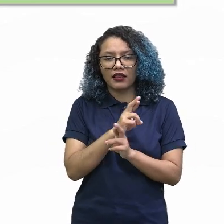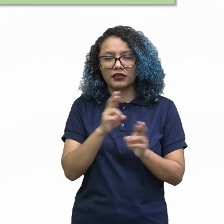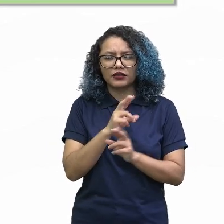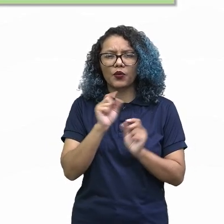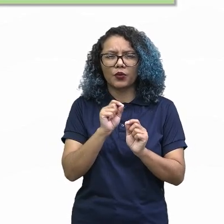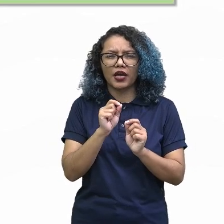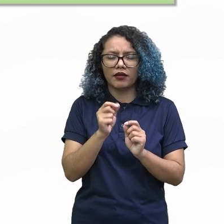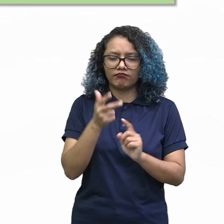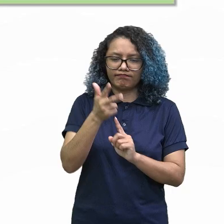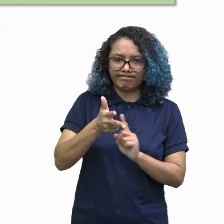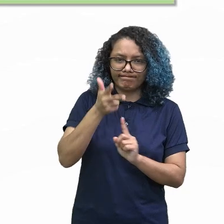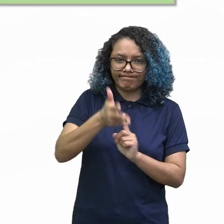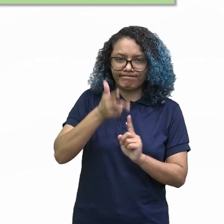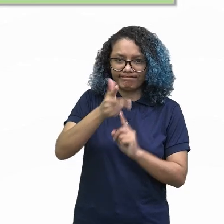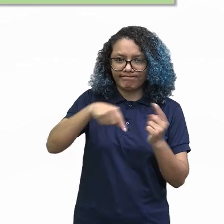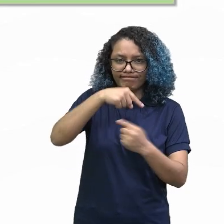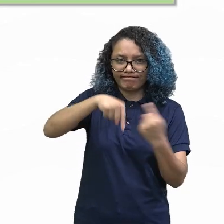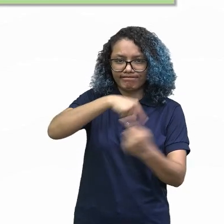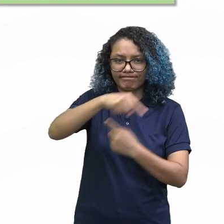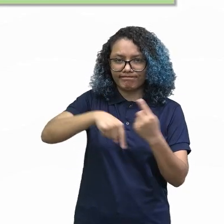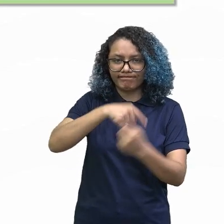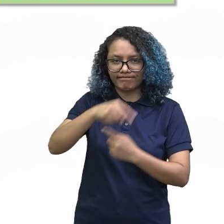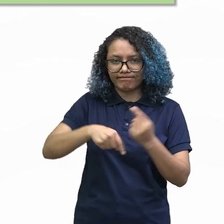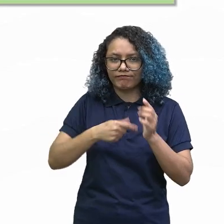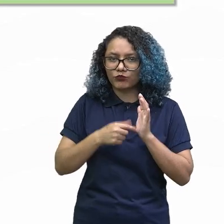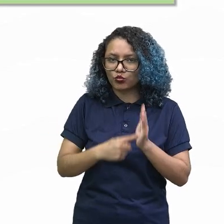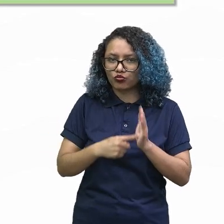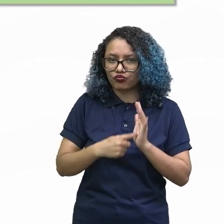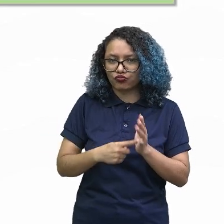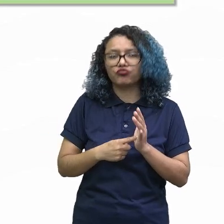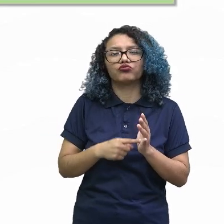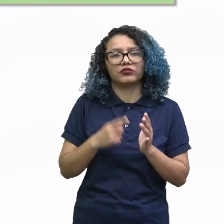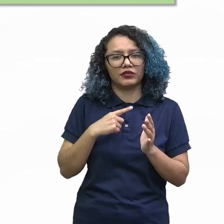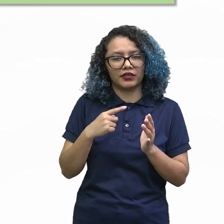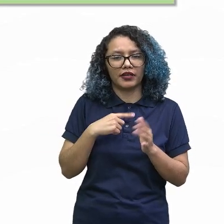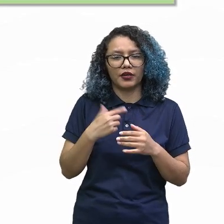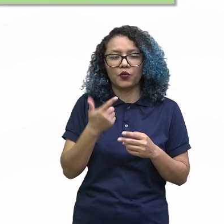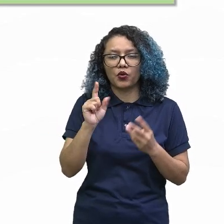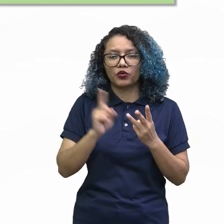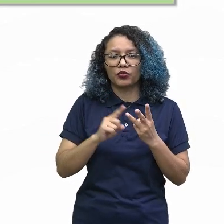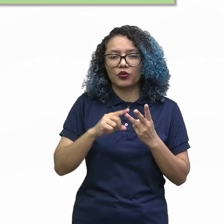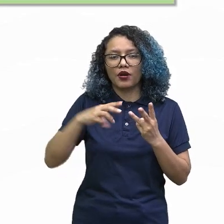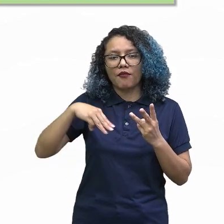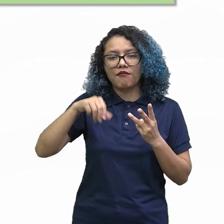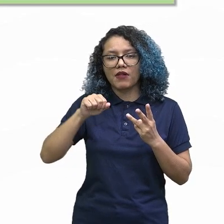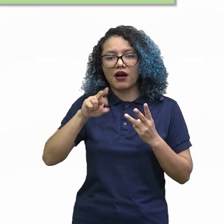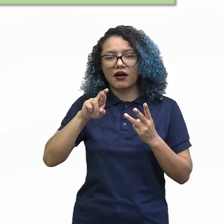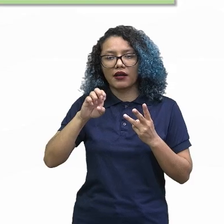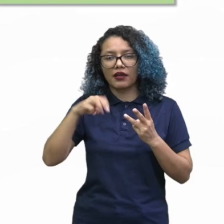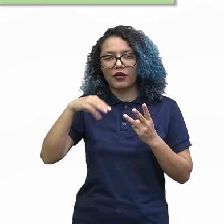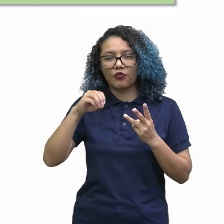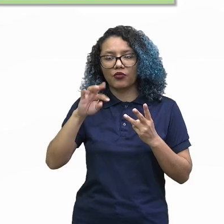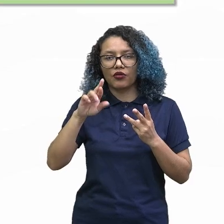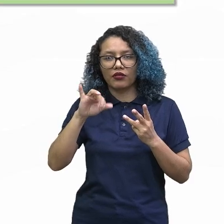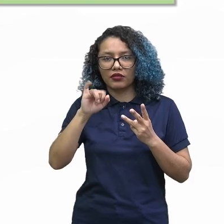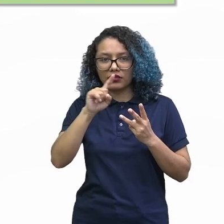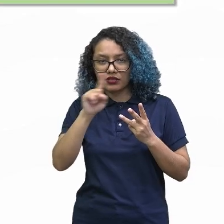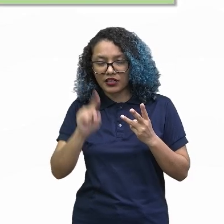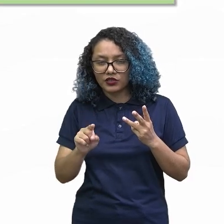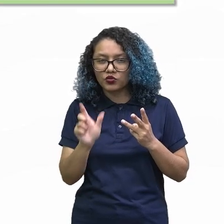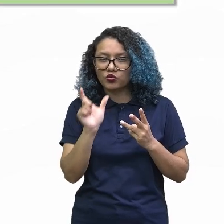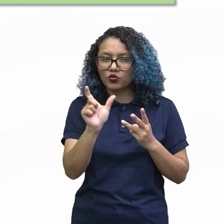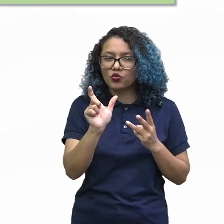turbinas e geradores. Abaixo a gente observa a imagem da maremotriz. O próprio nome aí